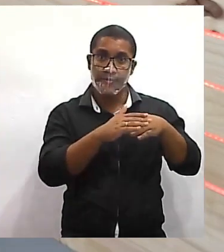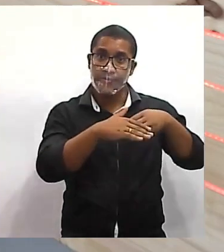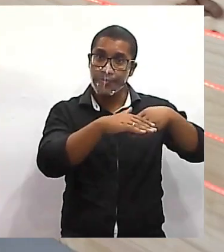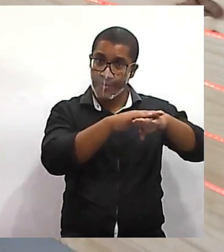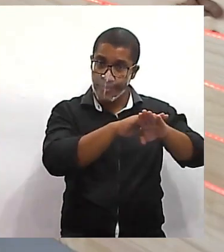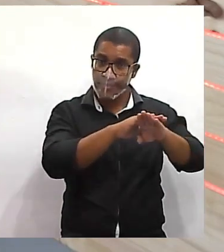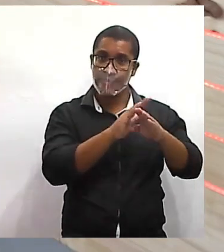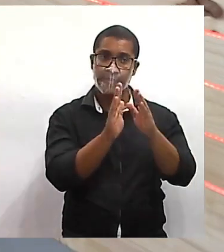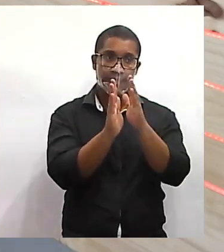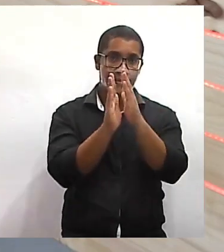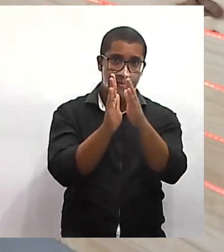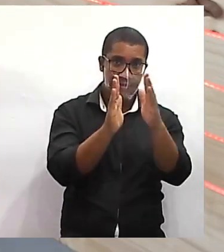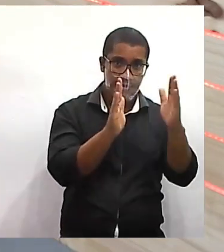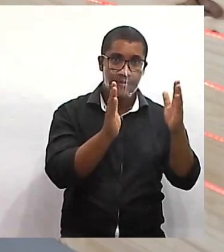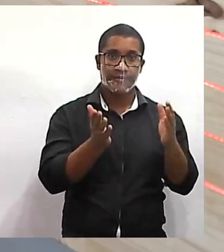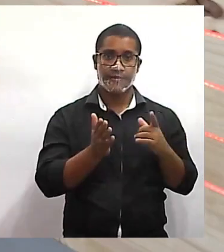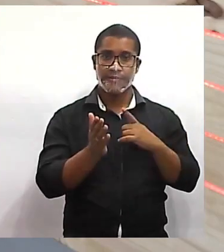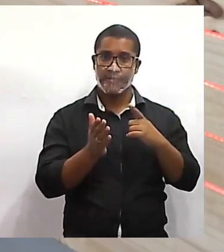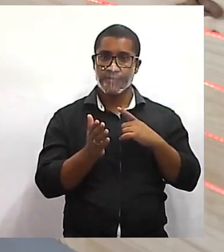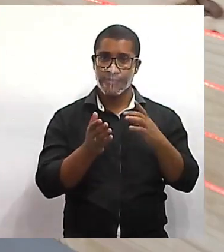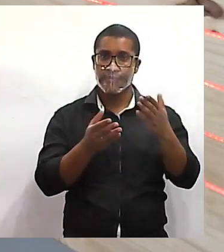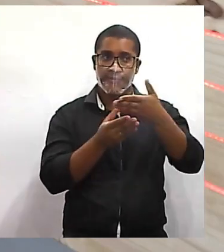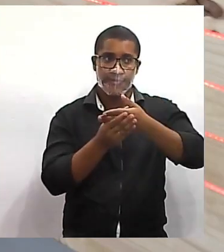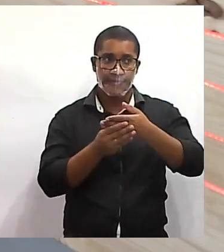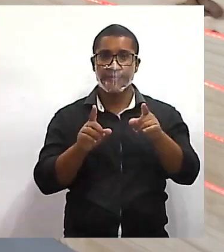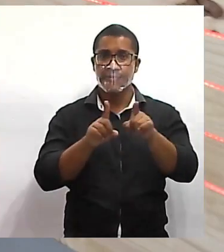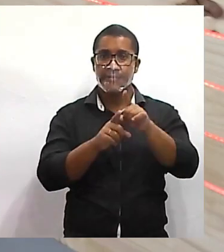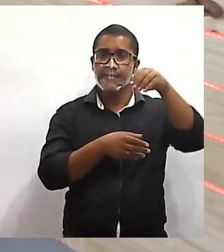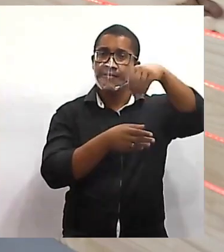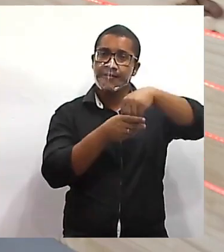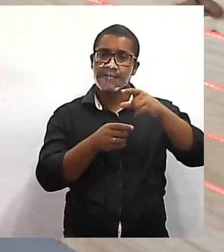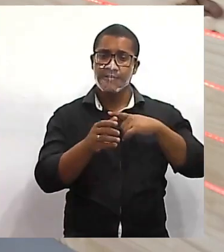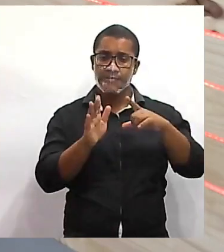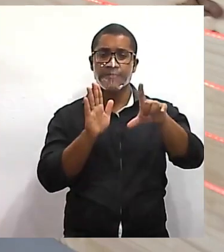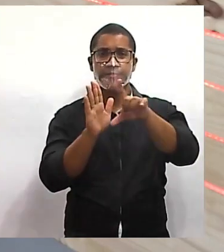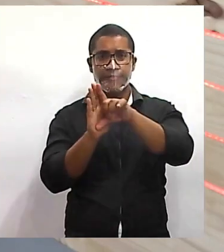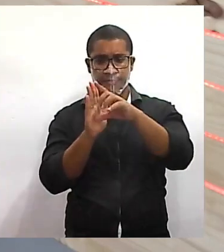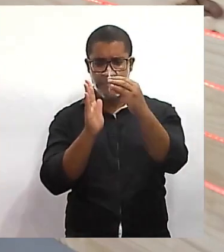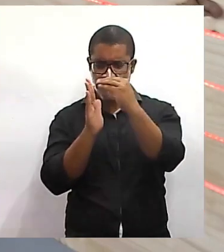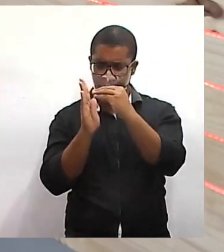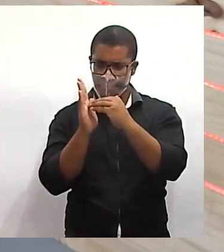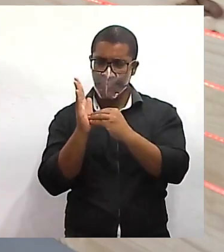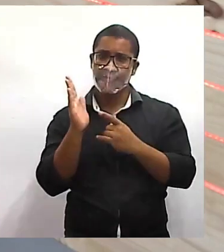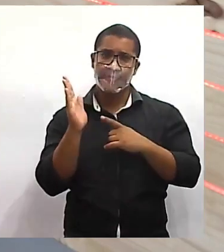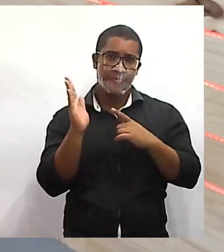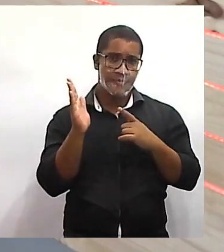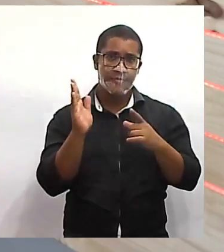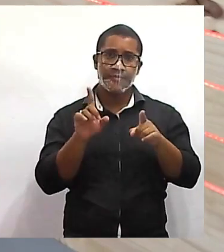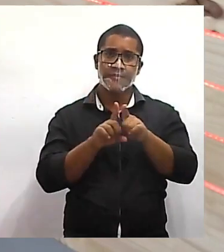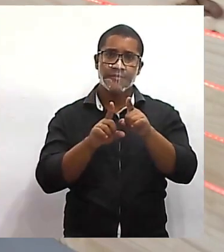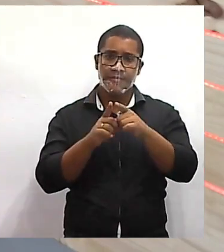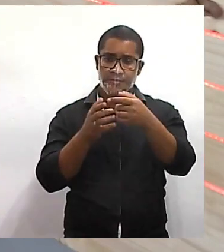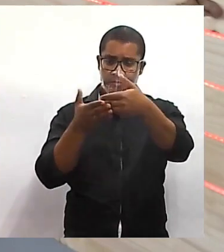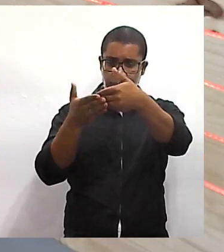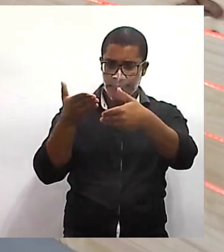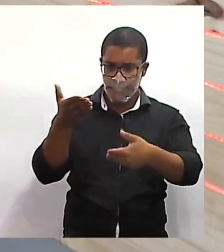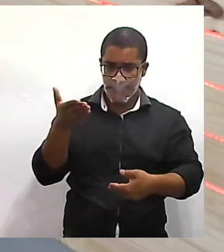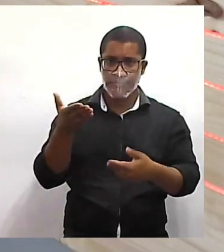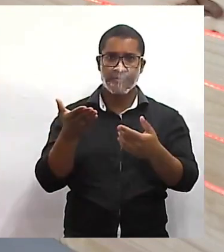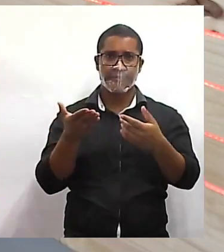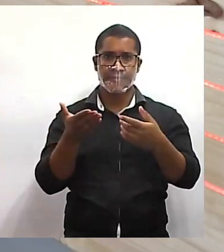dentro desses arquivos estão incluídos toda a legislação, não é? Todos os pareceres,